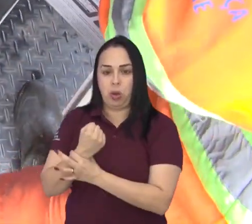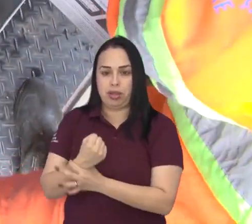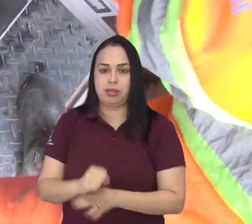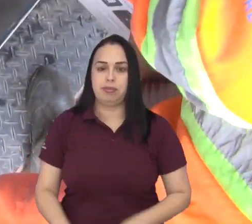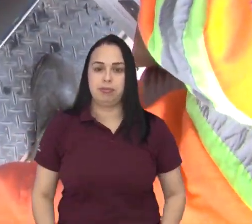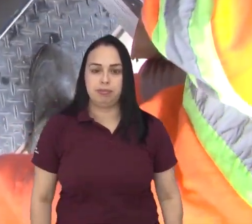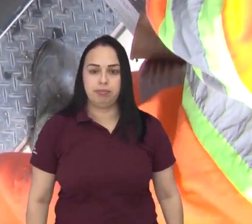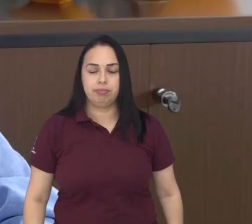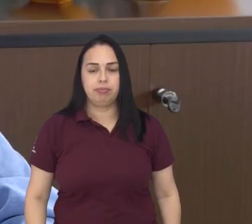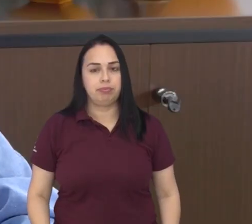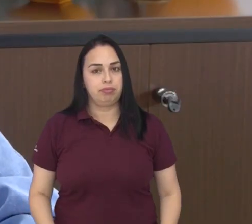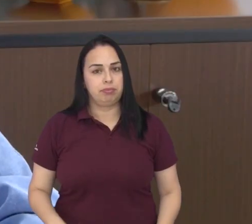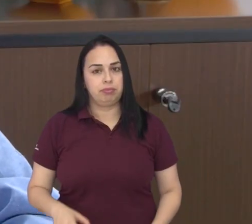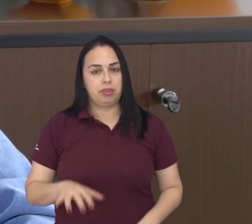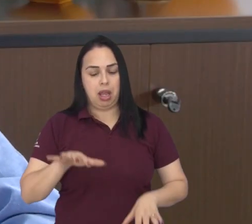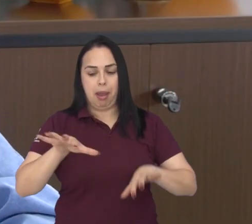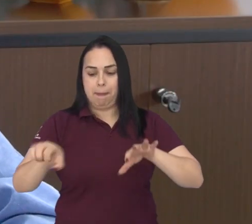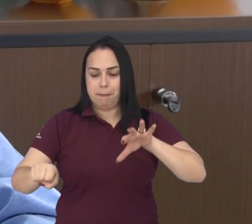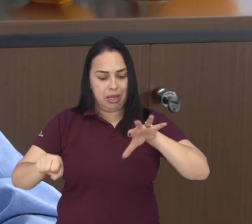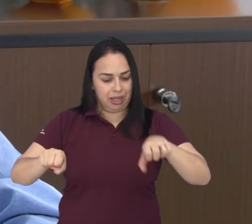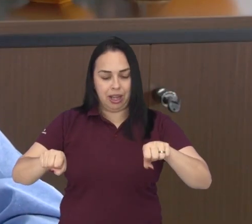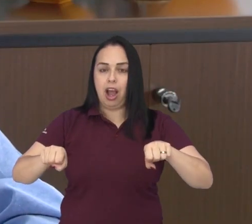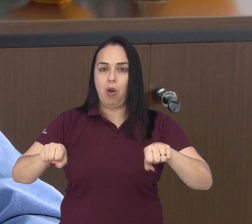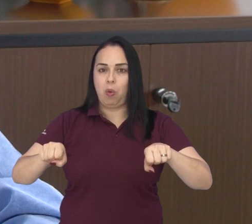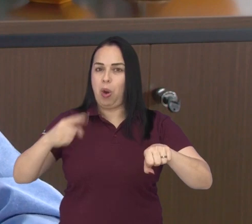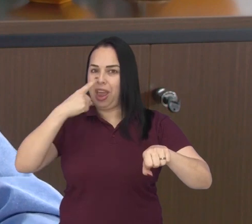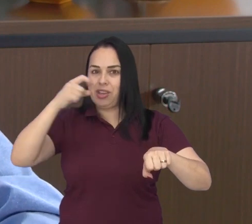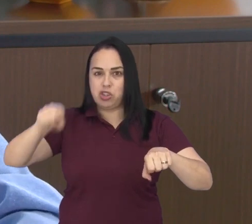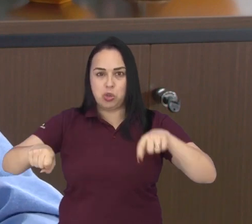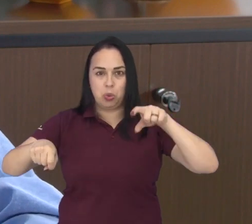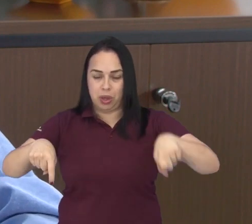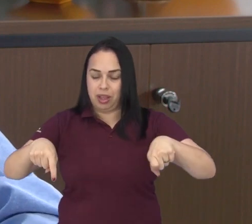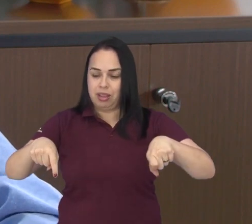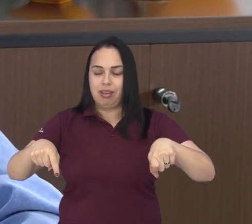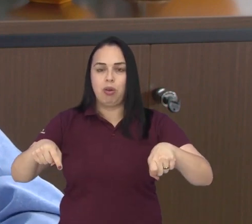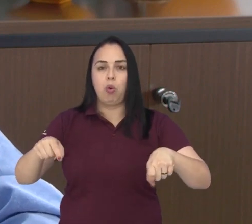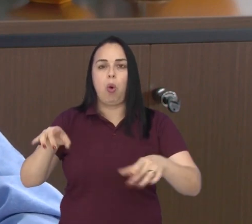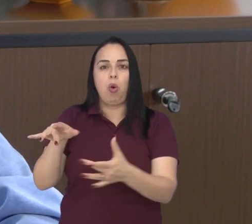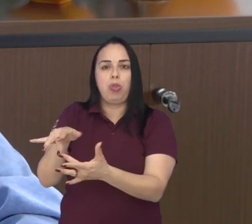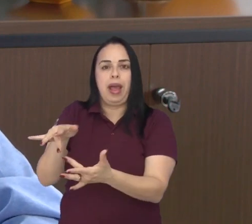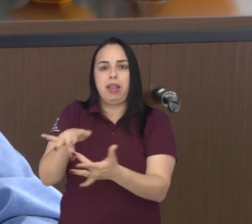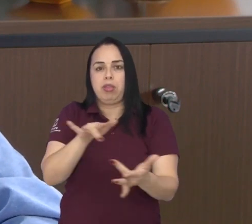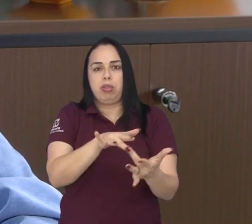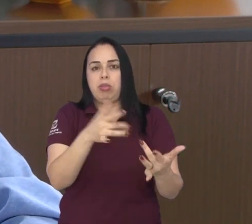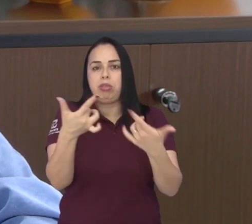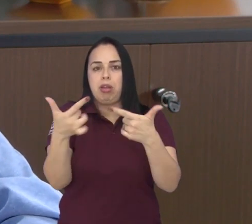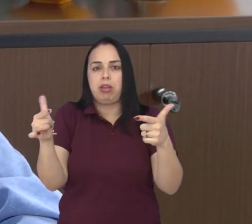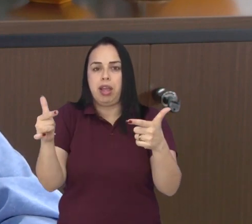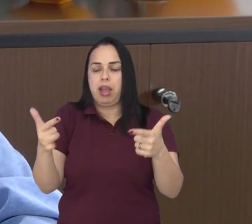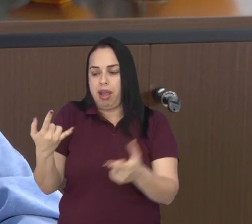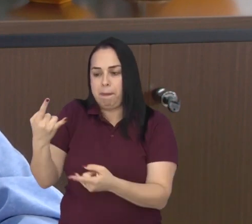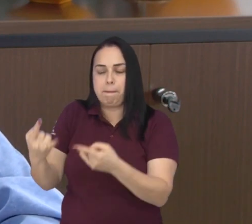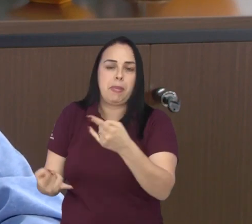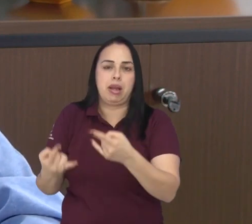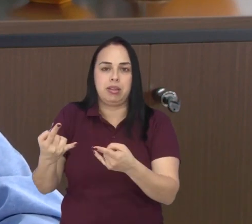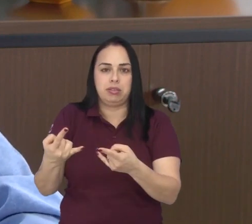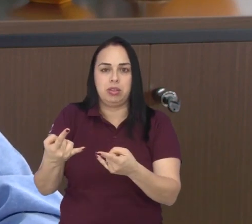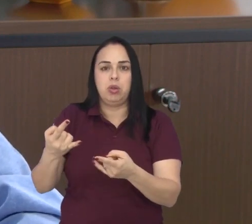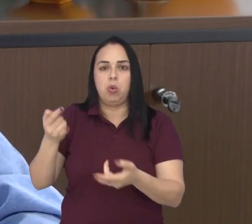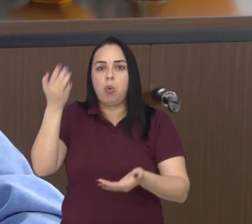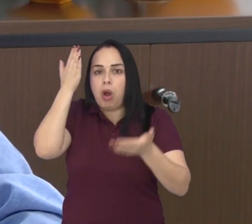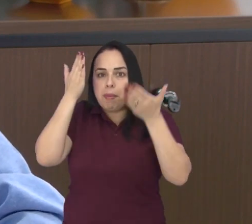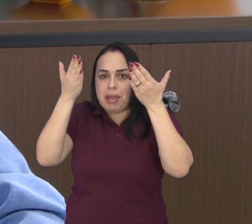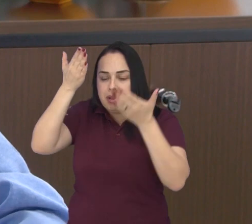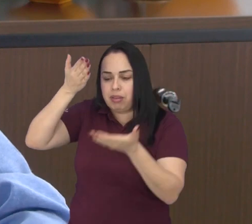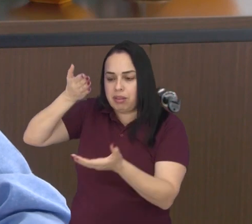profissionais envolvidos. A coleta é totalmente mecanizada, quer dizer, não existe o contato com a mão com os nossos coletores. É um